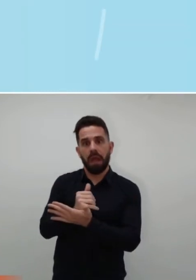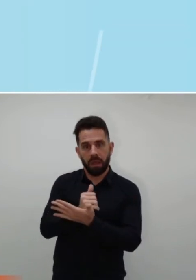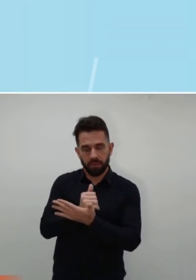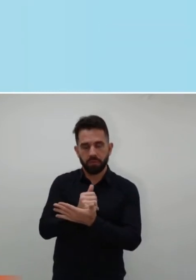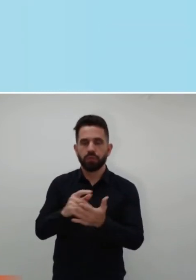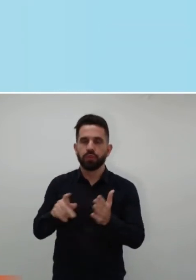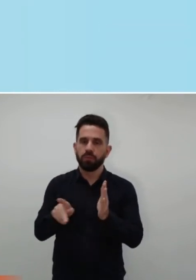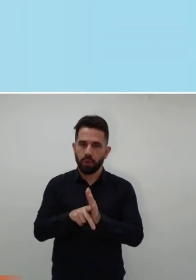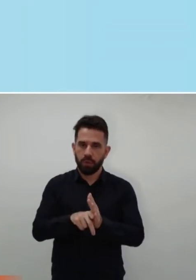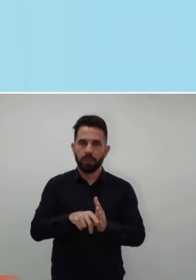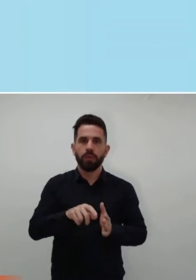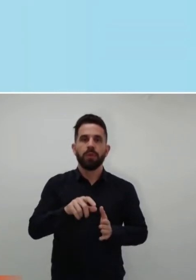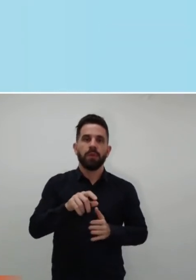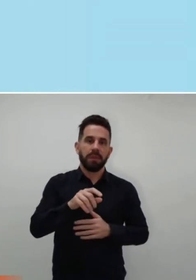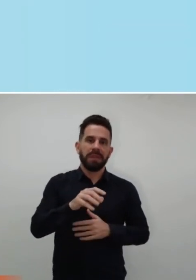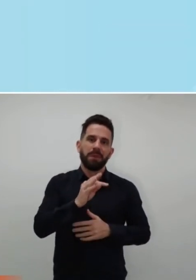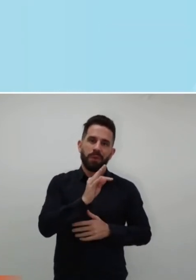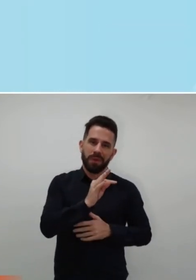todo o Brasil.